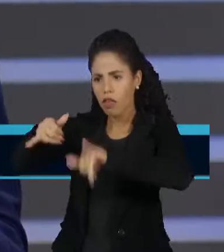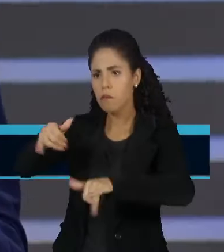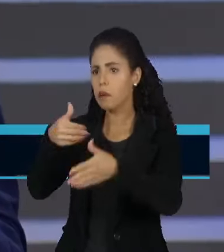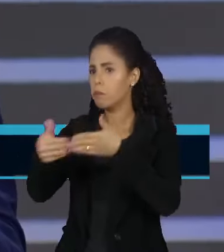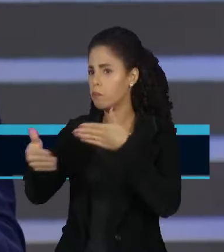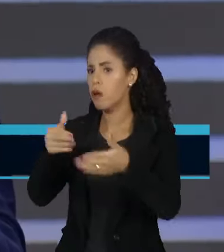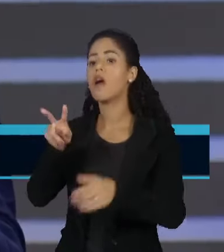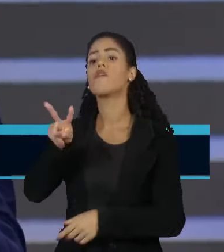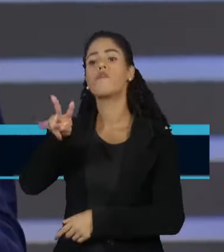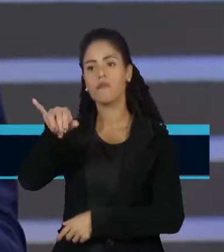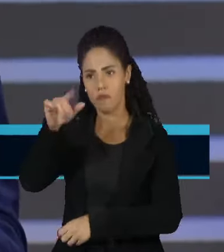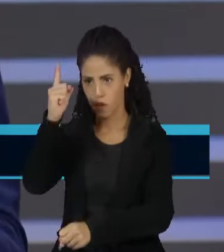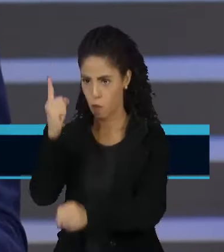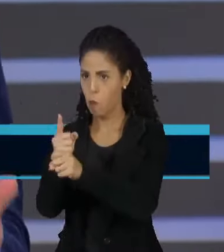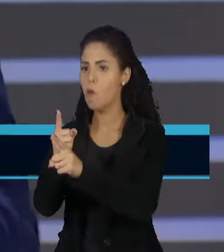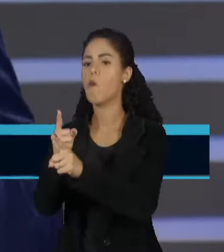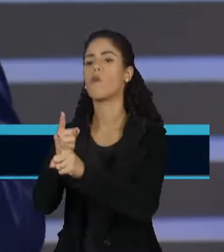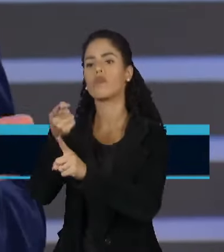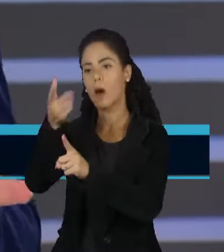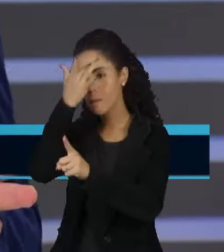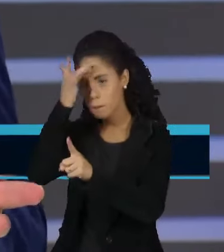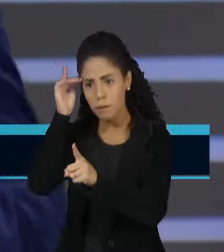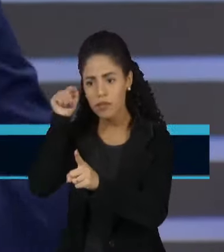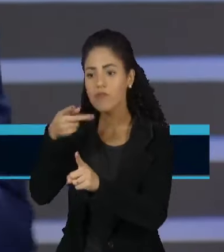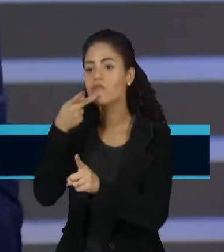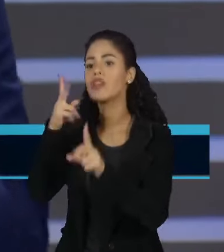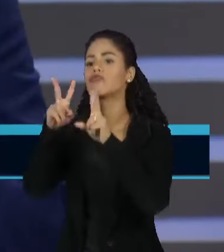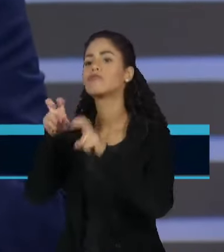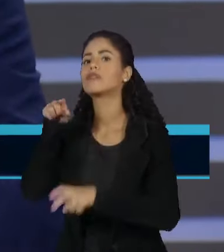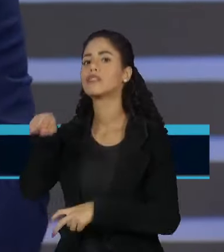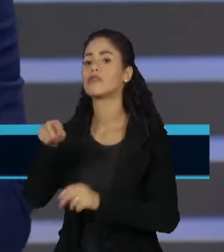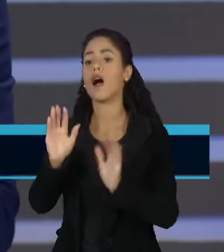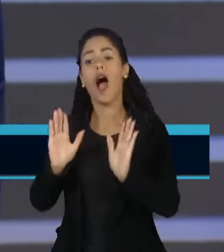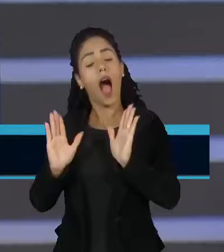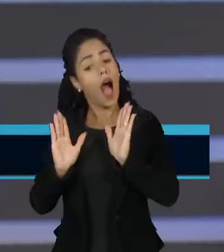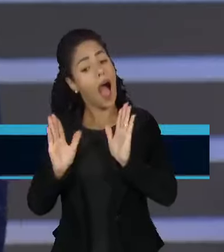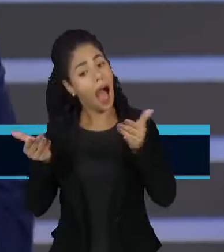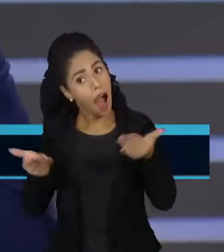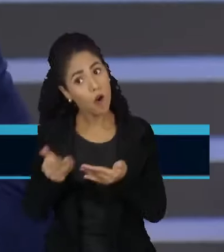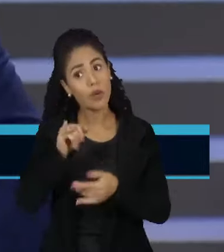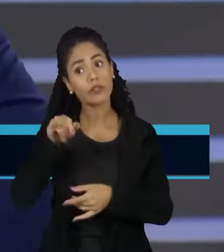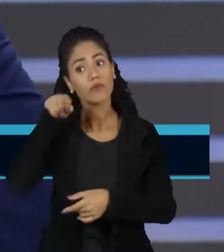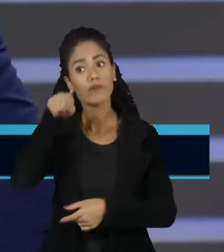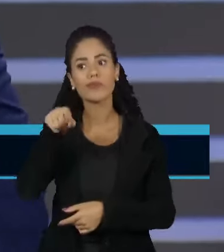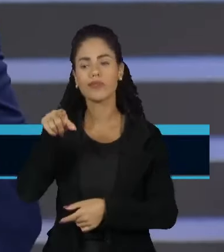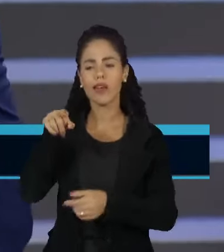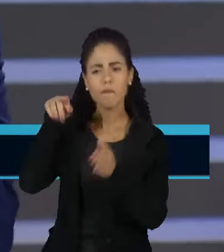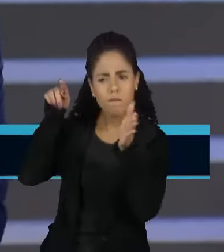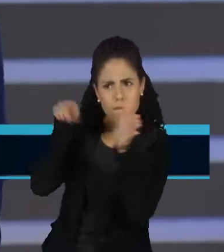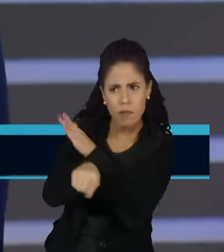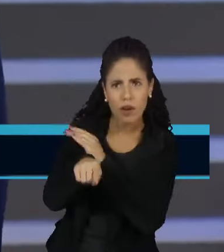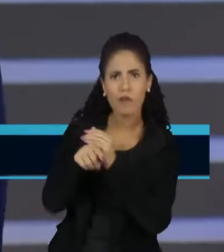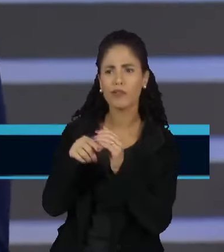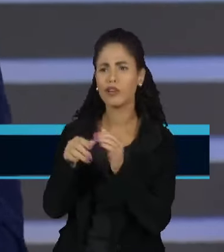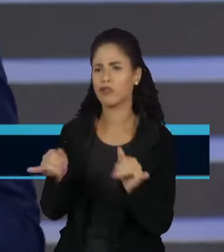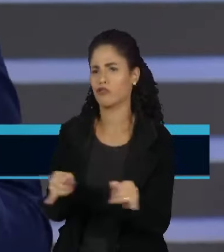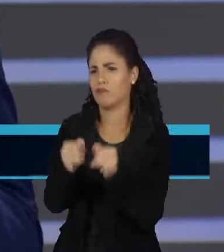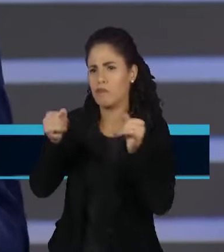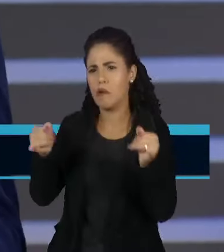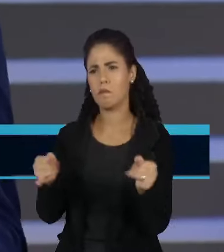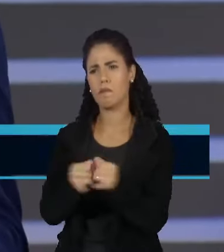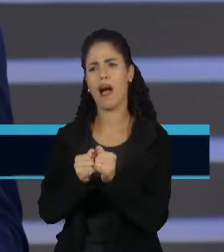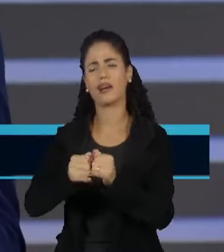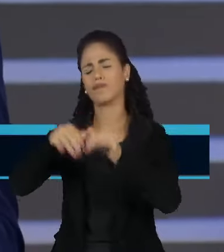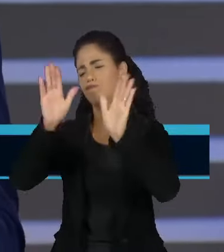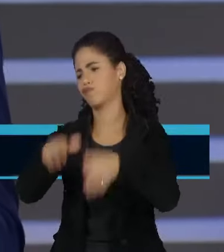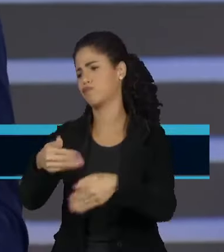vai encontrar um especialista falando daquele assunto. Agora, se você fizer perguntas de bobagem, vai vir